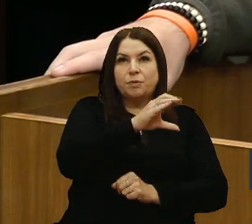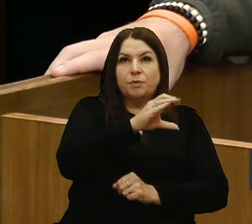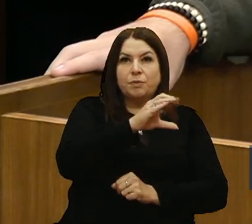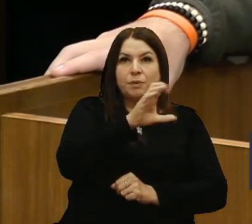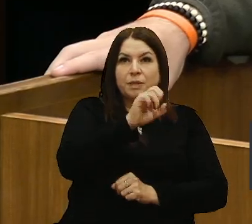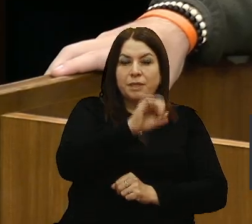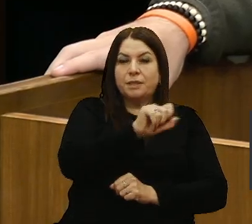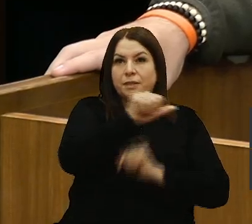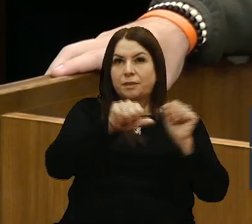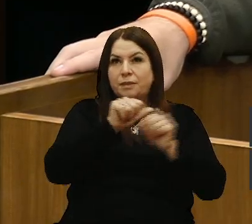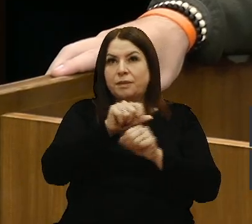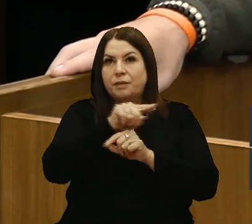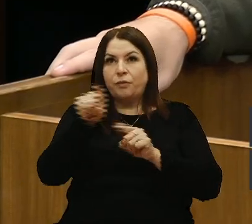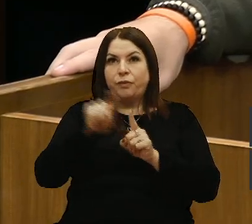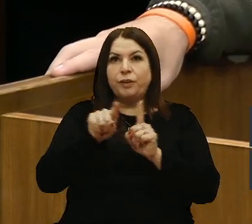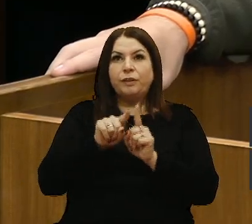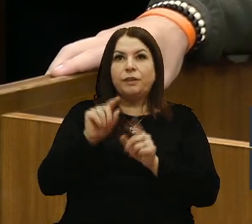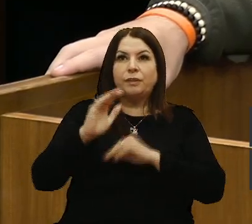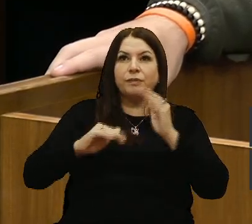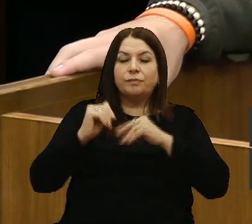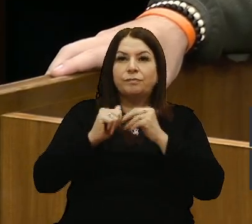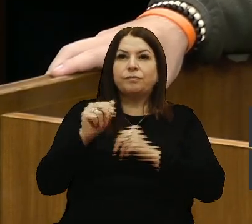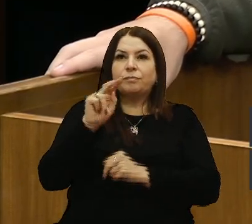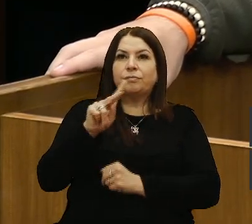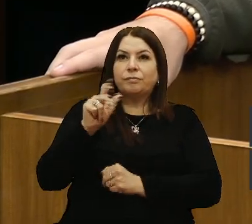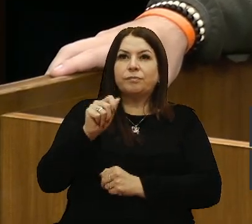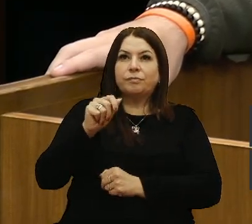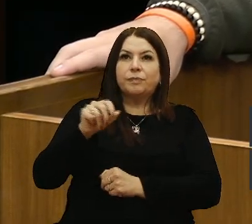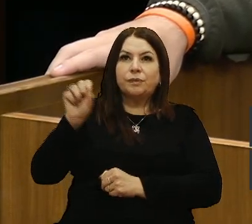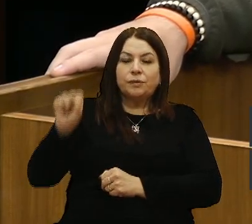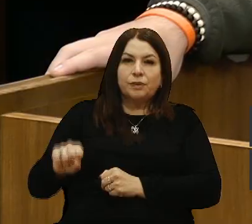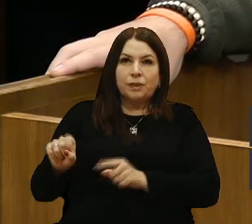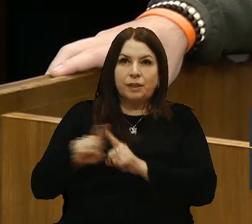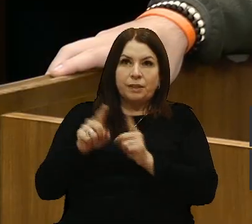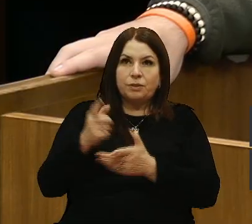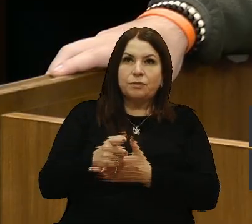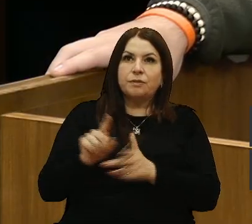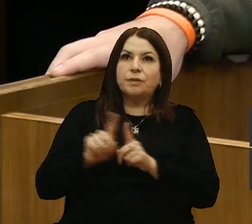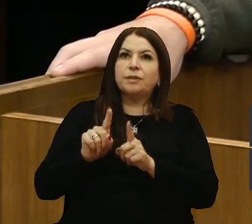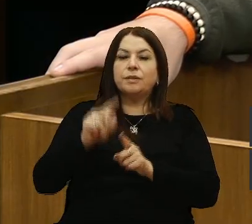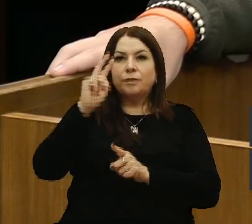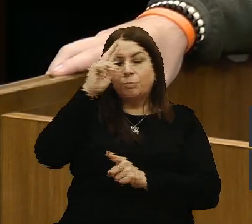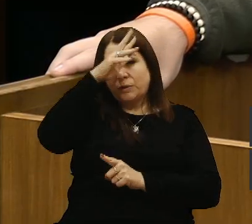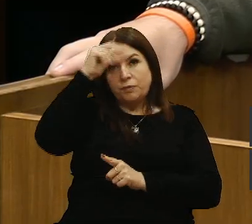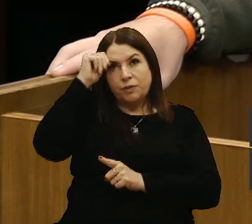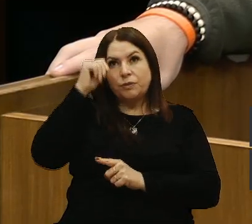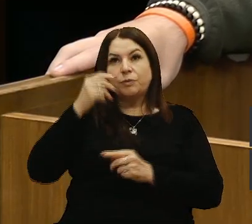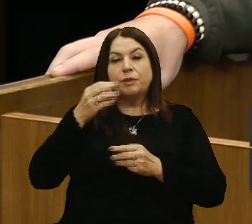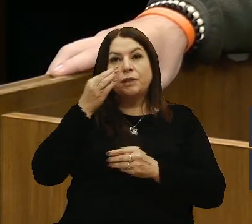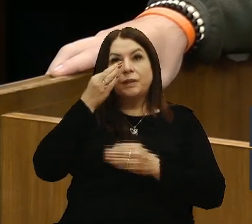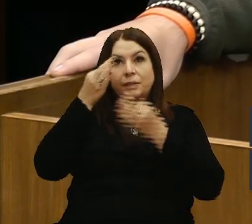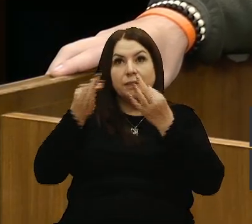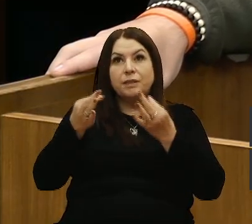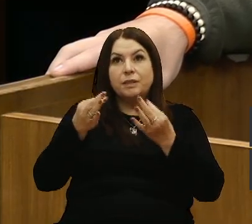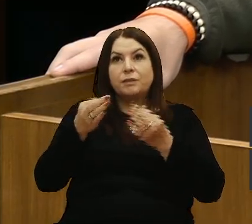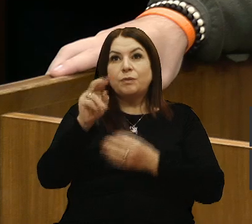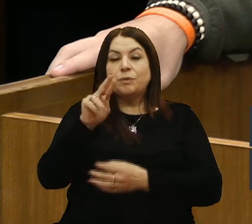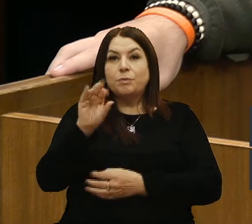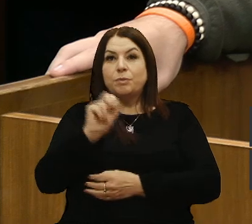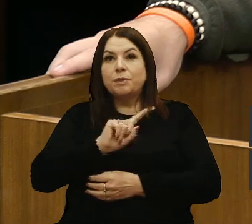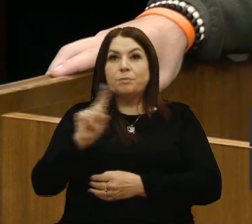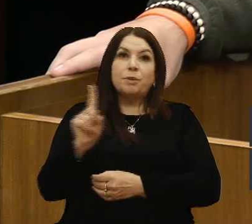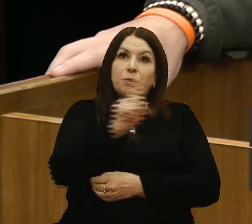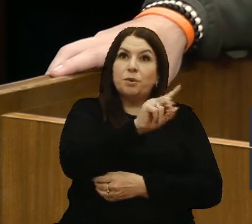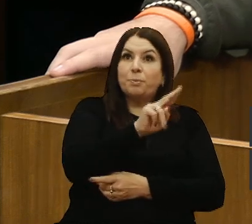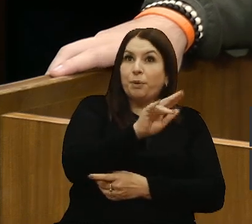faz, o prefeito não constrói talvez uma UPA lá na Zona Sul, talvez o prefeito não dá atenção na saúde básica para as pessoas não precisarem ir para a